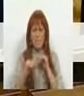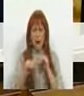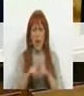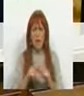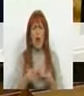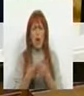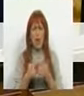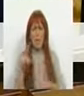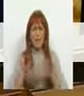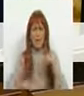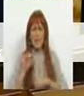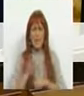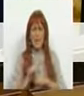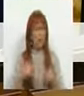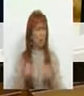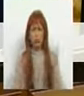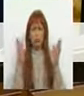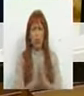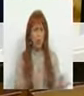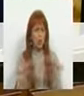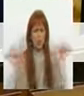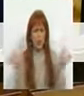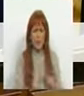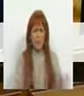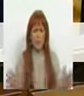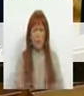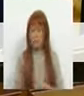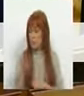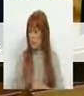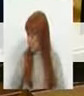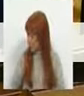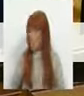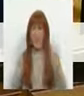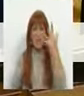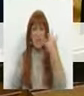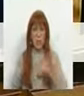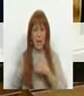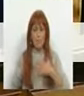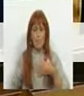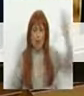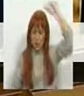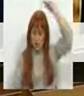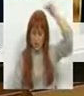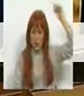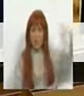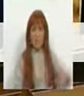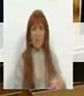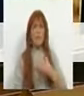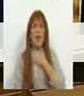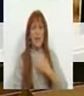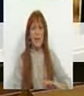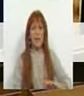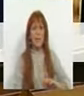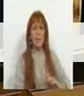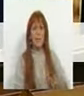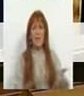sustentabilidade económica ou financeira de todos os sistemas, nomeadamente 5 empresas do interior que estavam em falência